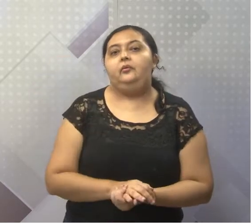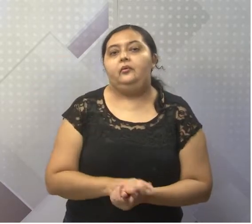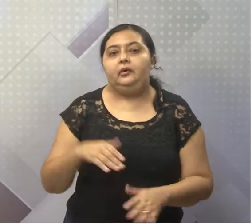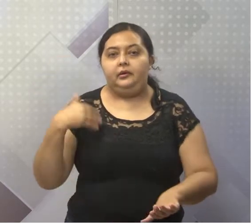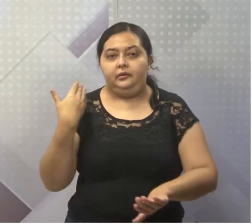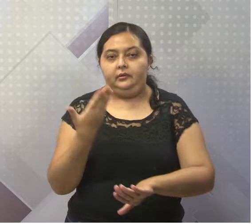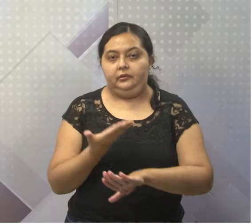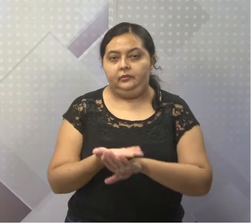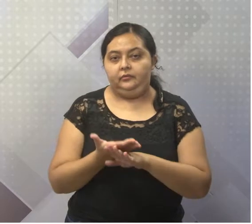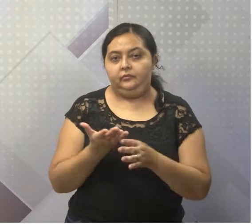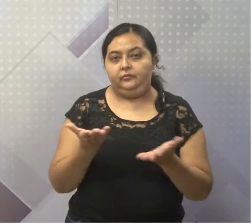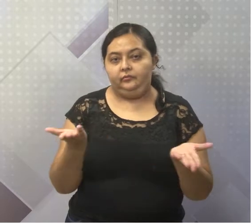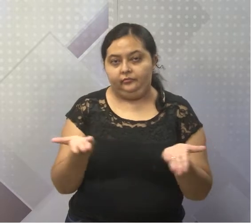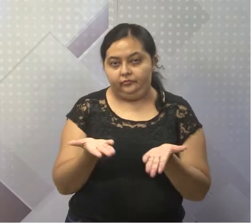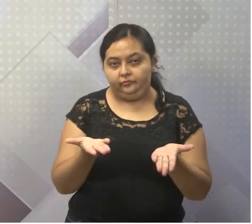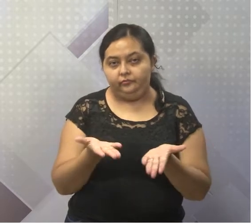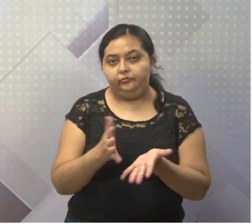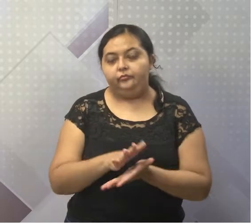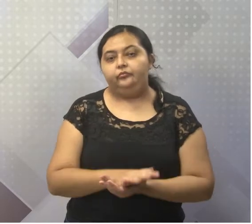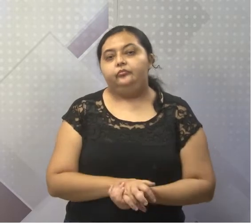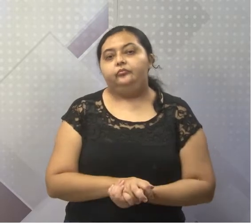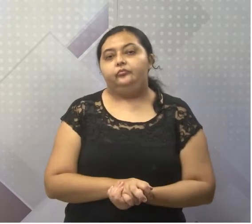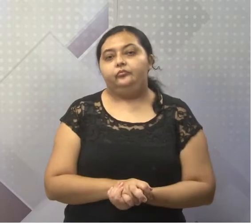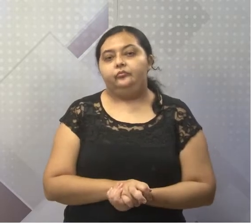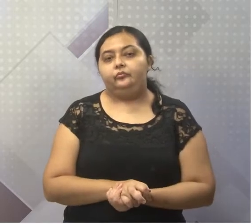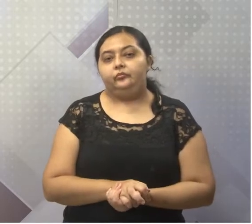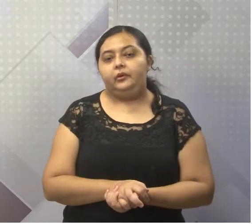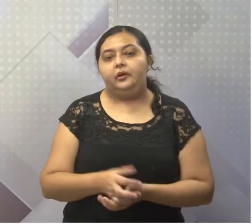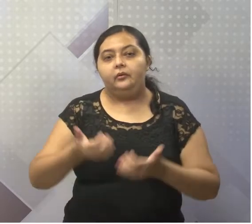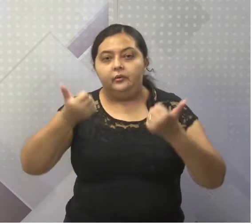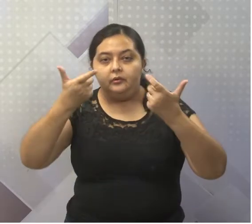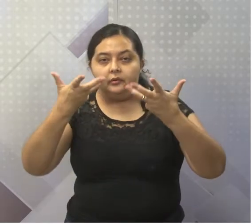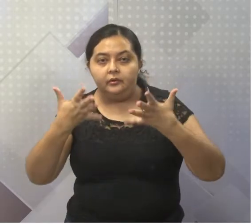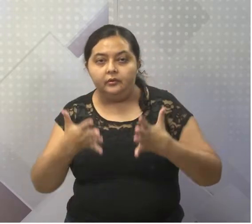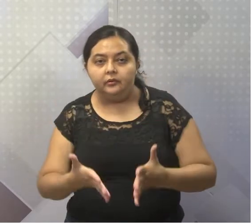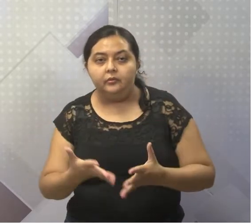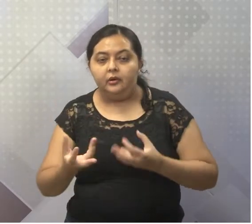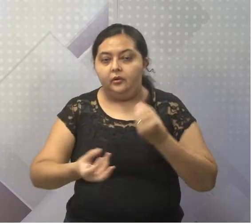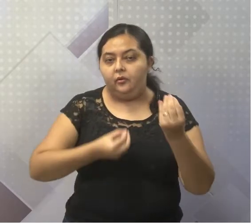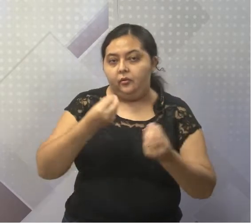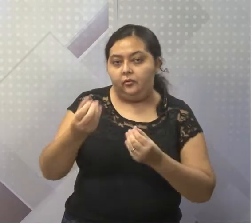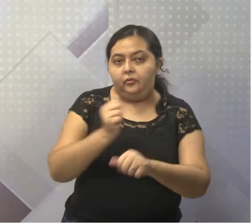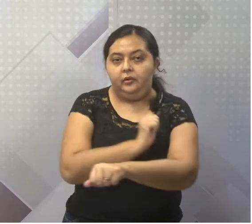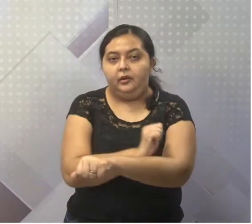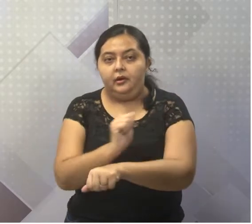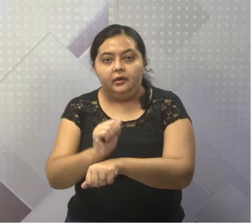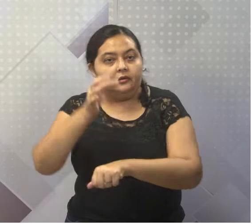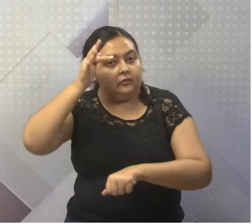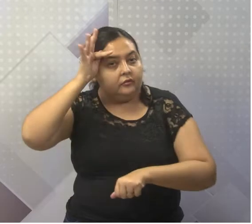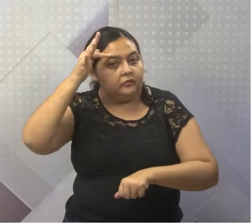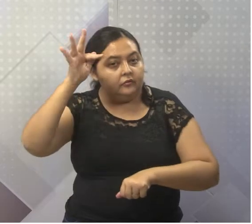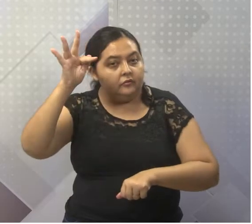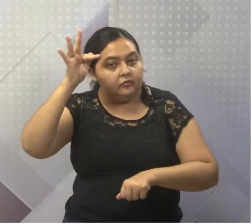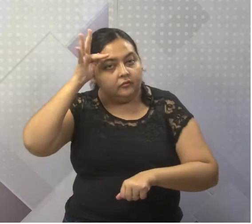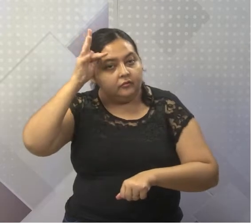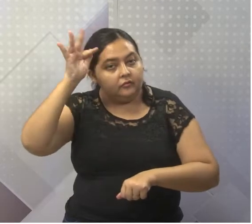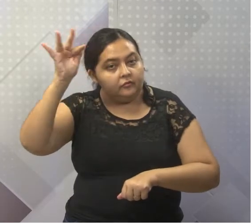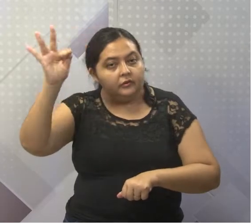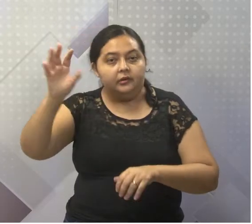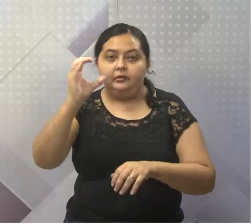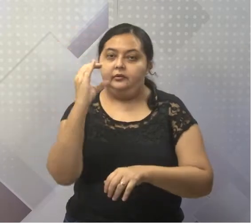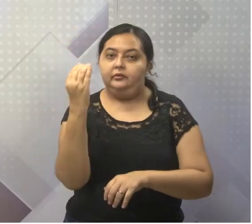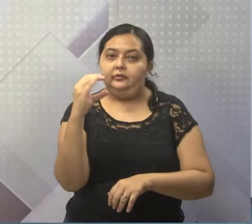mais comumente empregado para descrever seus efeitos nas artes na filosofia e na